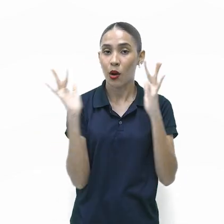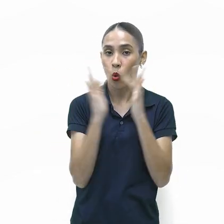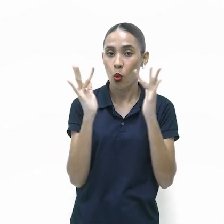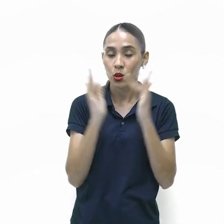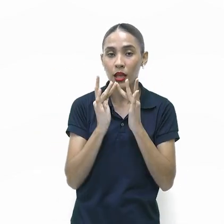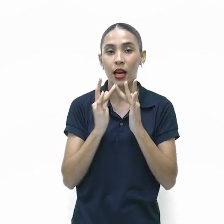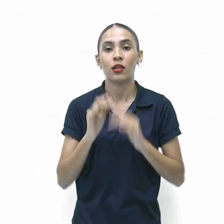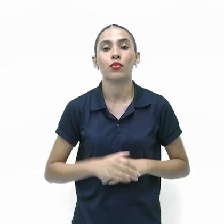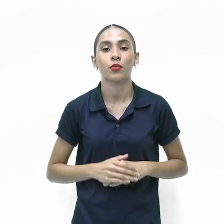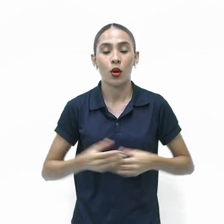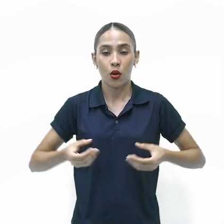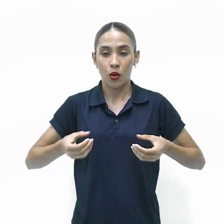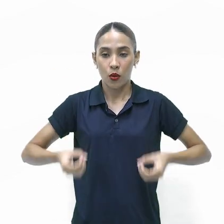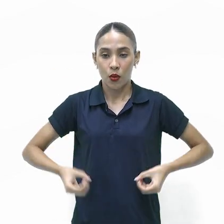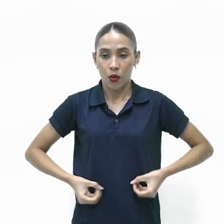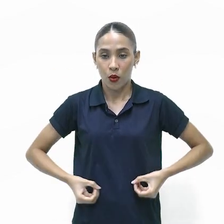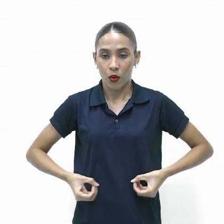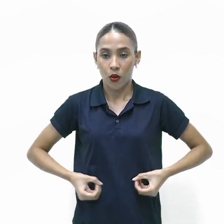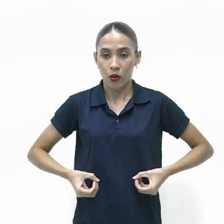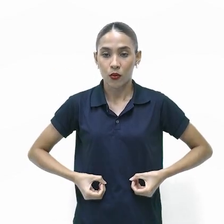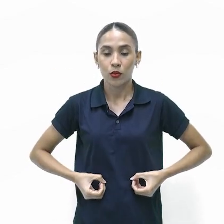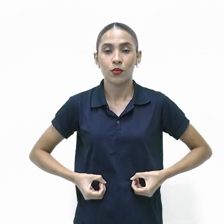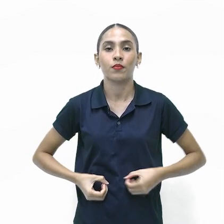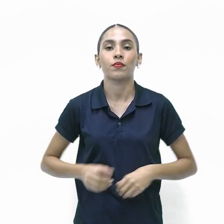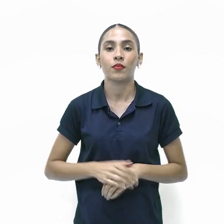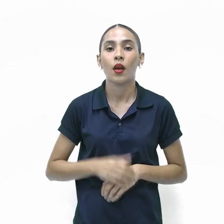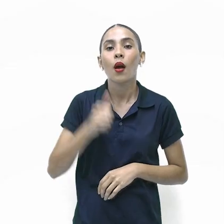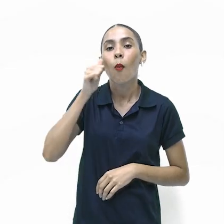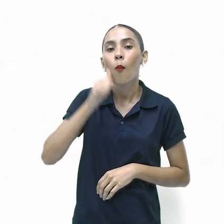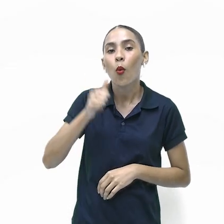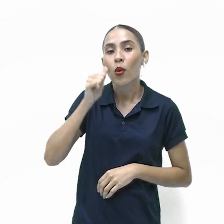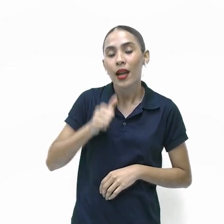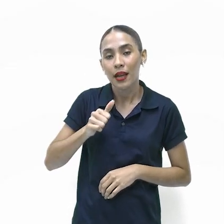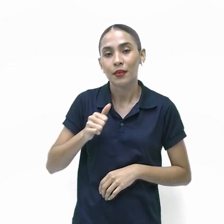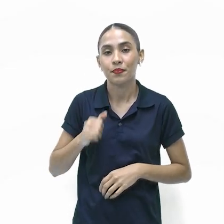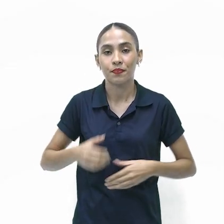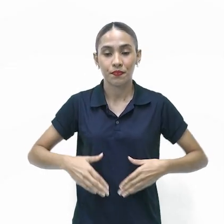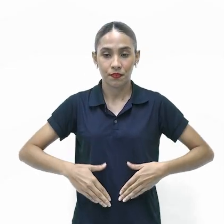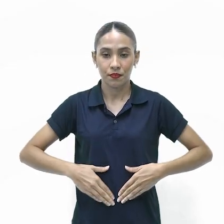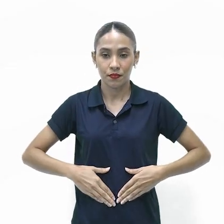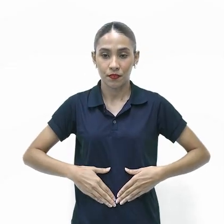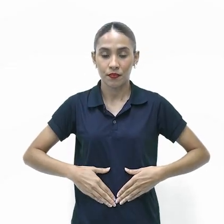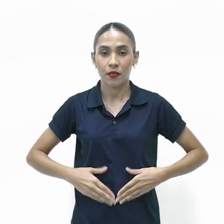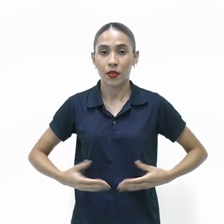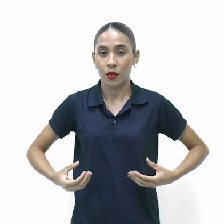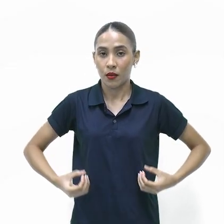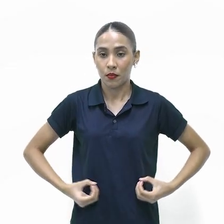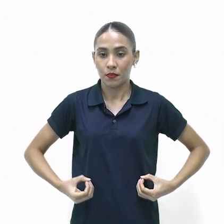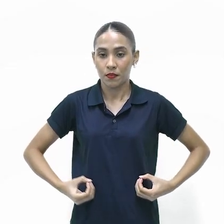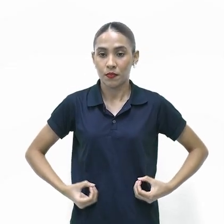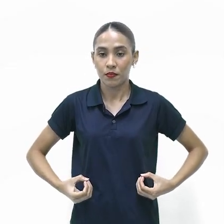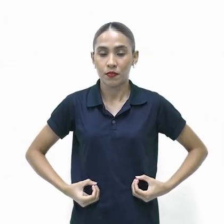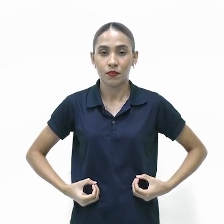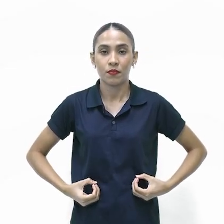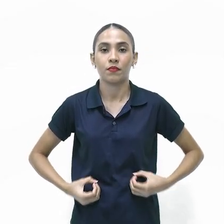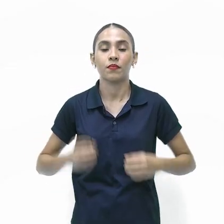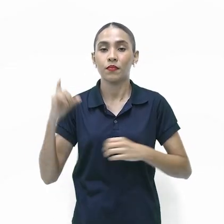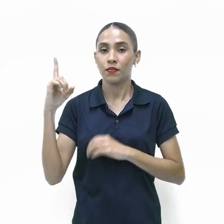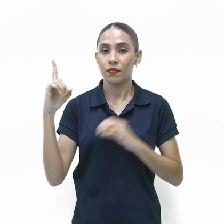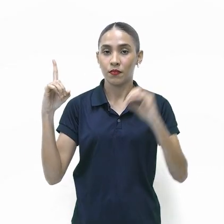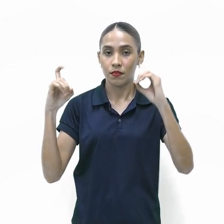feminino, que é o óvulo, né, que está lá no sistema reprodutor feminino, produzido ali pelo